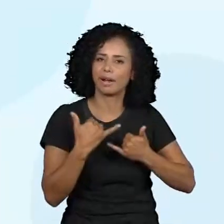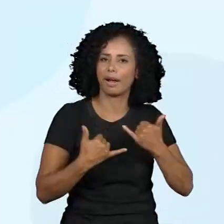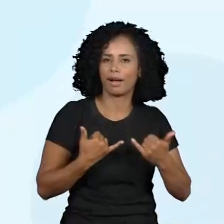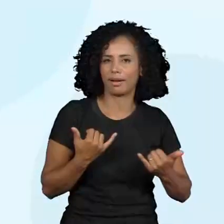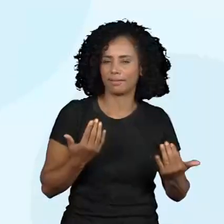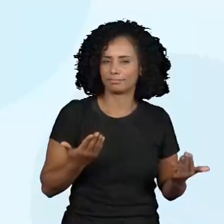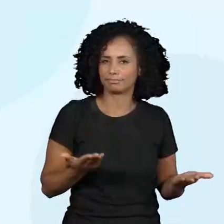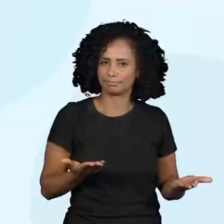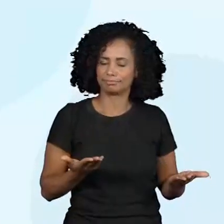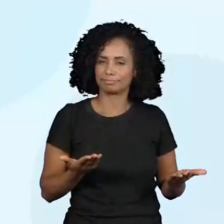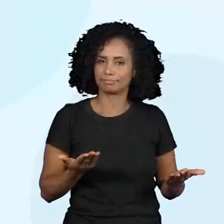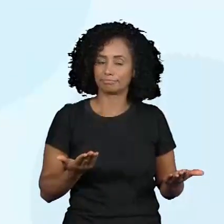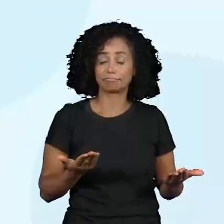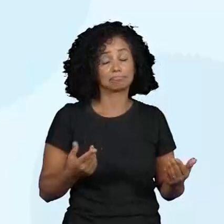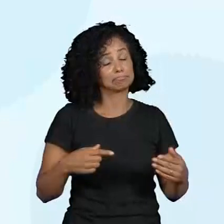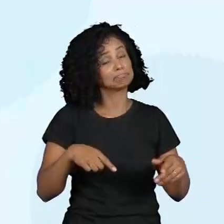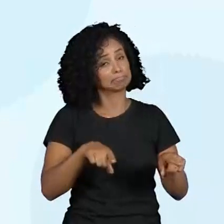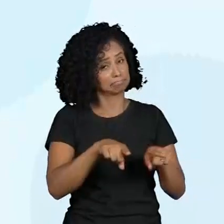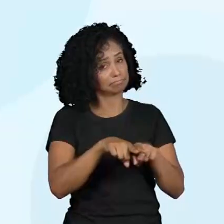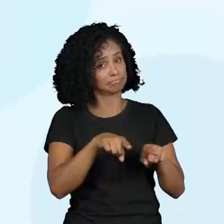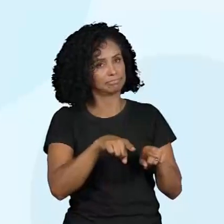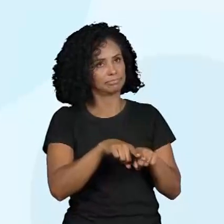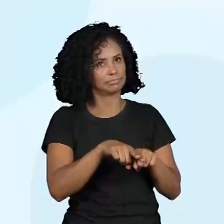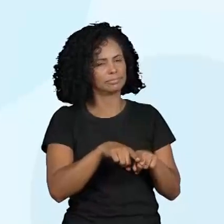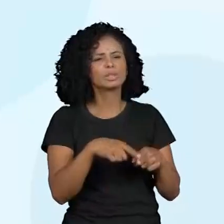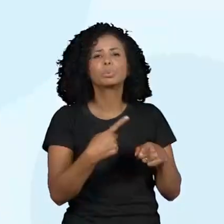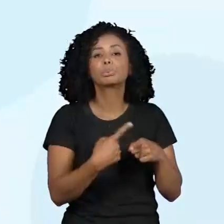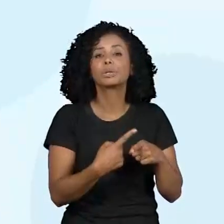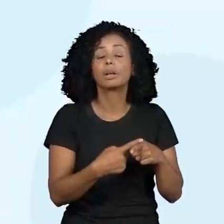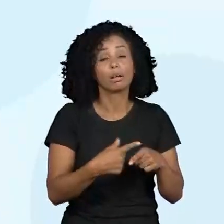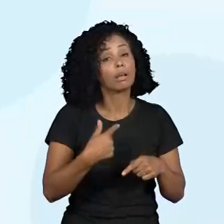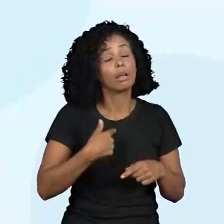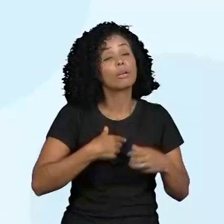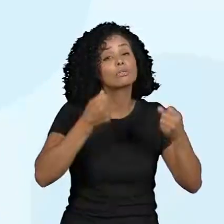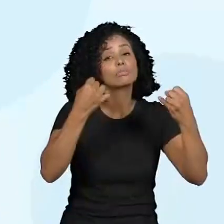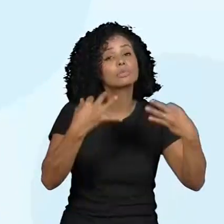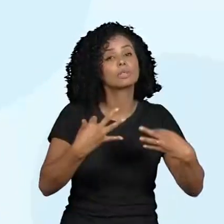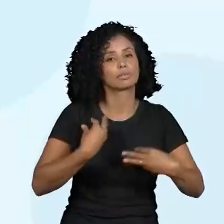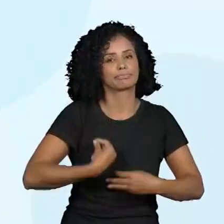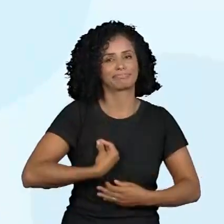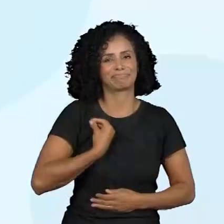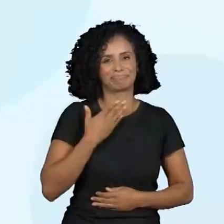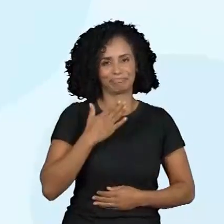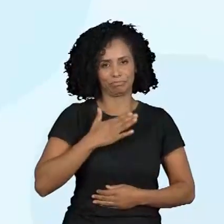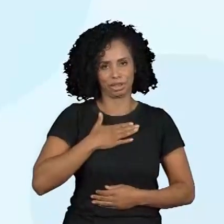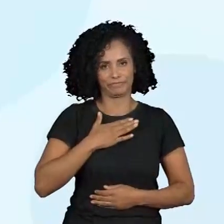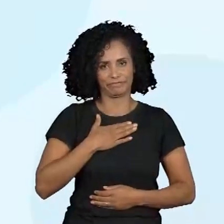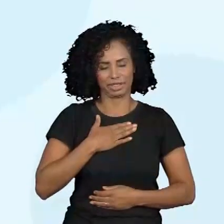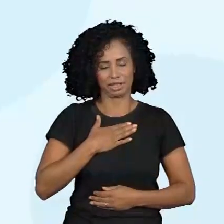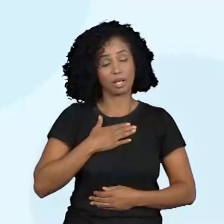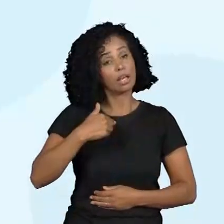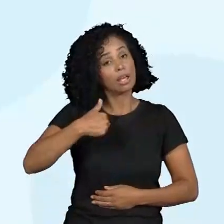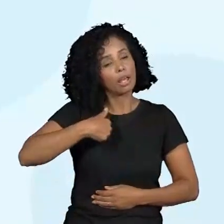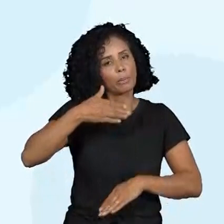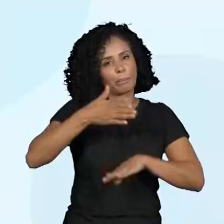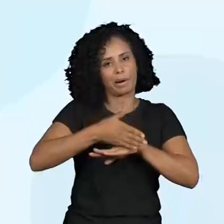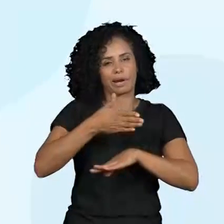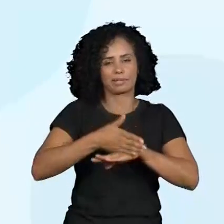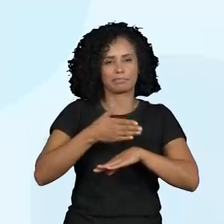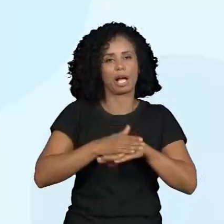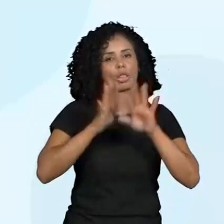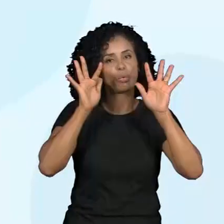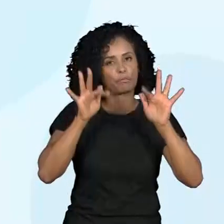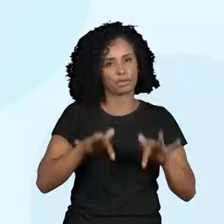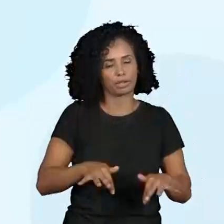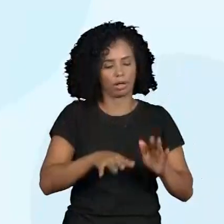brincar também porque isso porque estou falando de mim essa foi a minha participação no final do